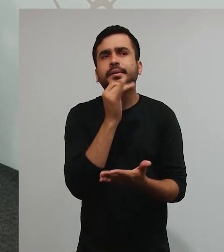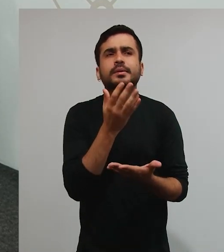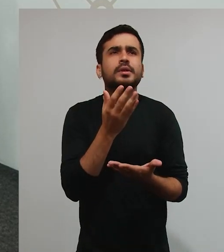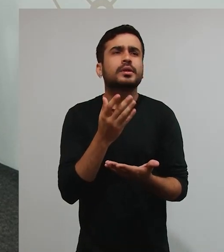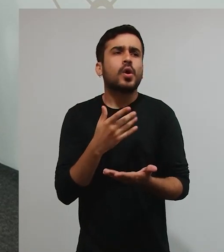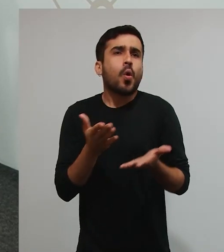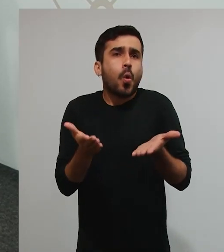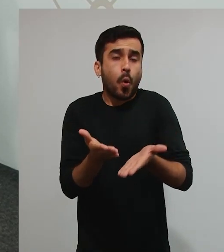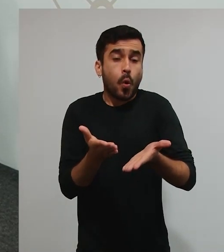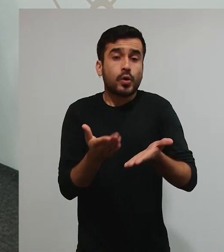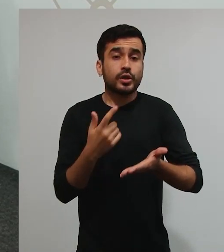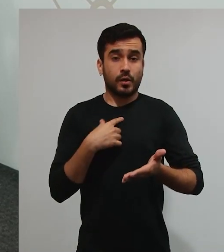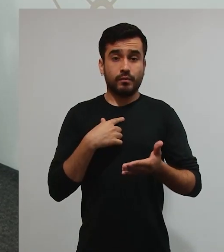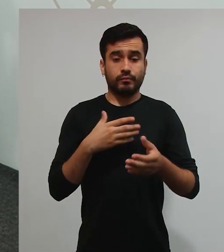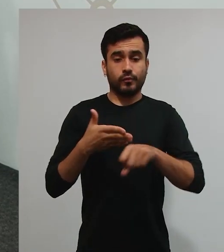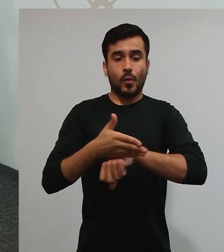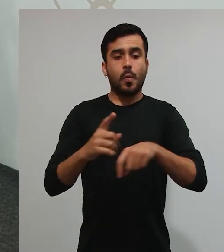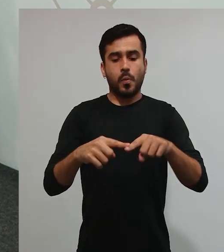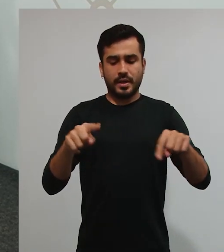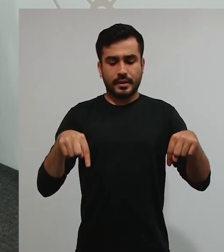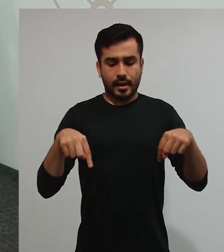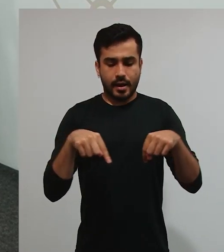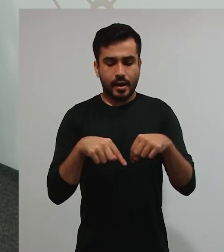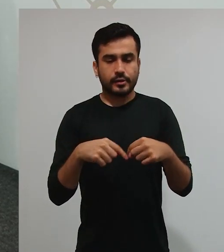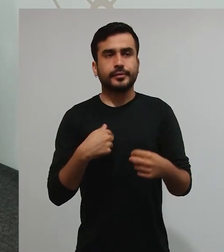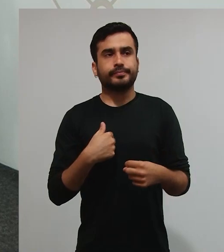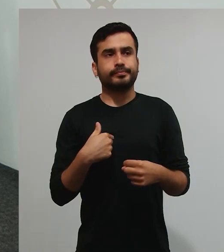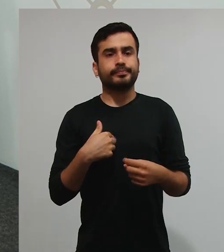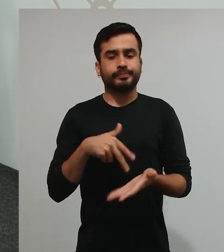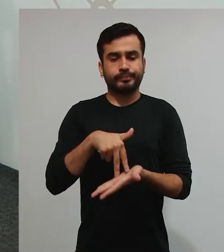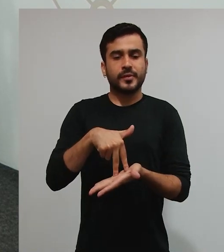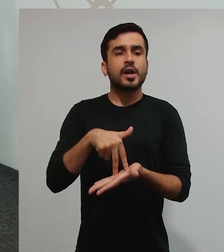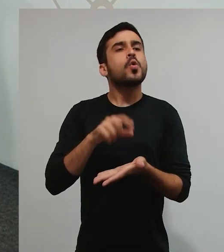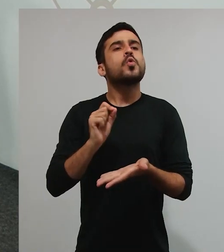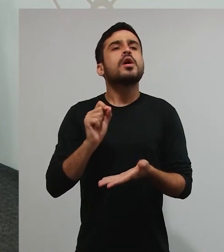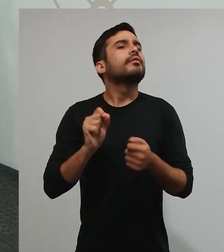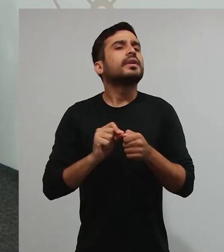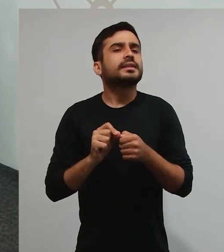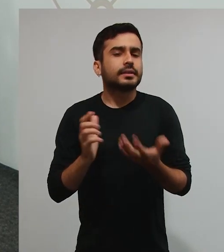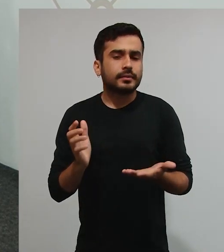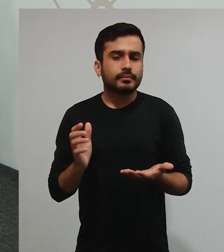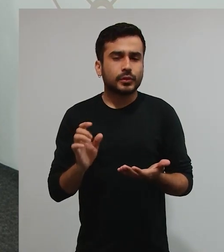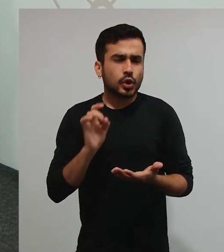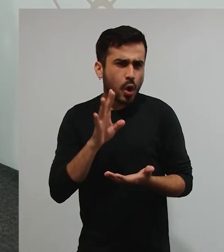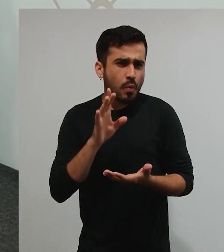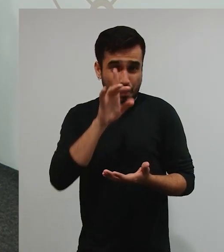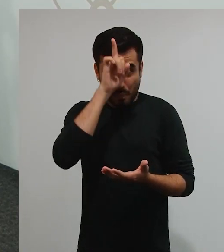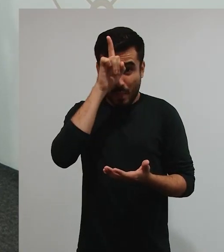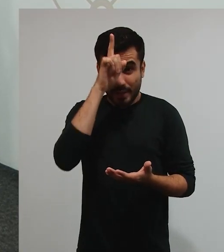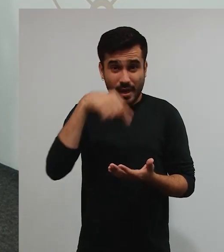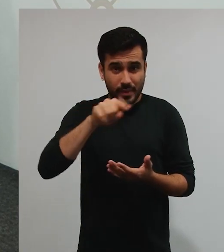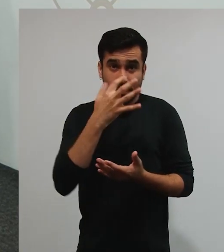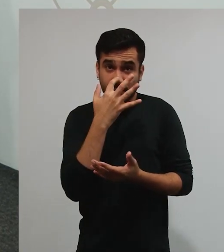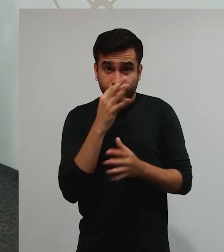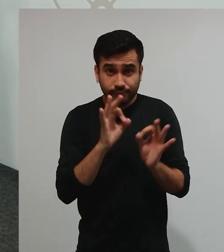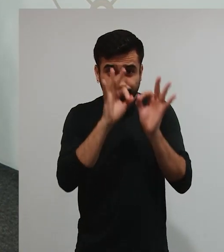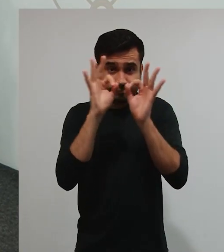Olha, bom, eu conheço a sua prática, né, então eu sou suspeita a falar. Mas, assim, eu queria que você contasse como é